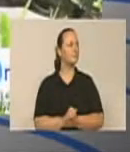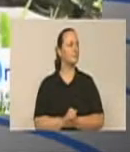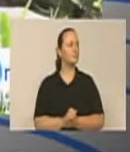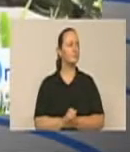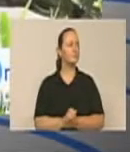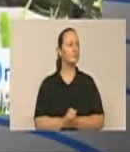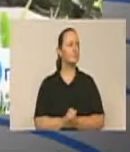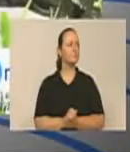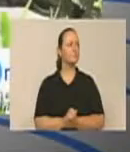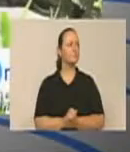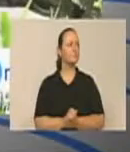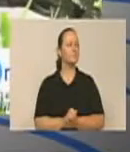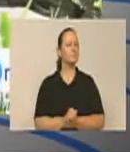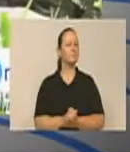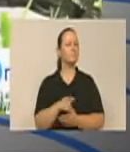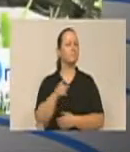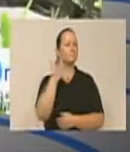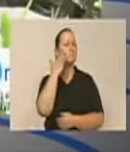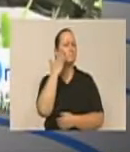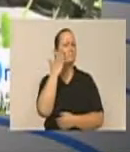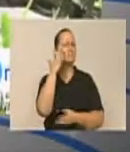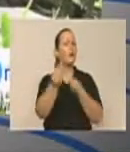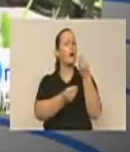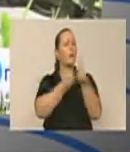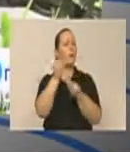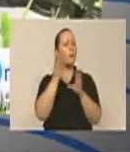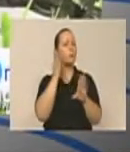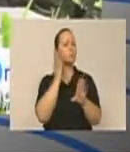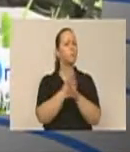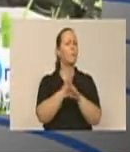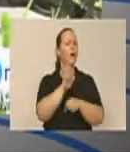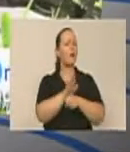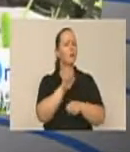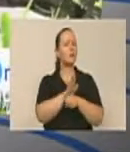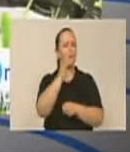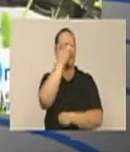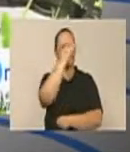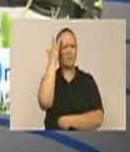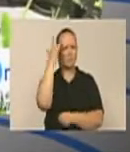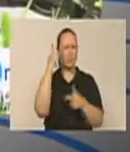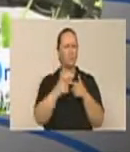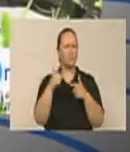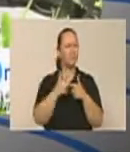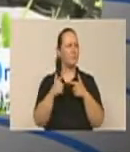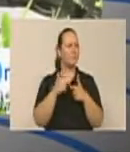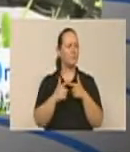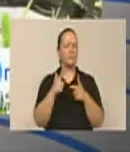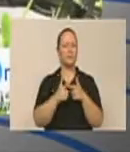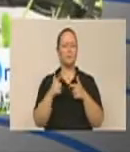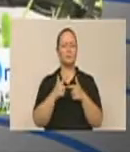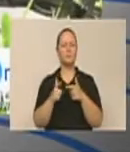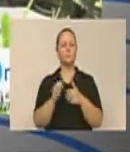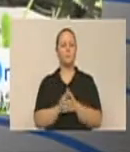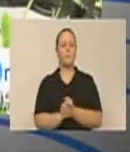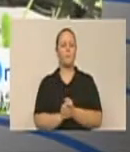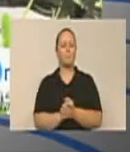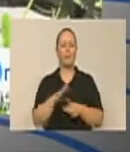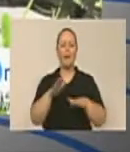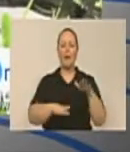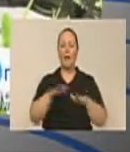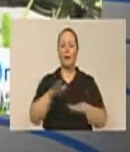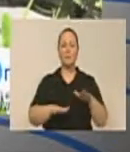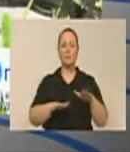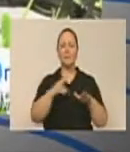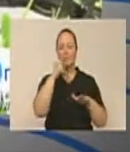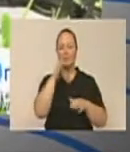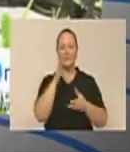Você sabe como agir se alguma pessoa sofre uma convulsão do seu lado? Na tentativa de ajudar, muitas pessoas cometem erros que